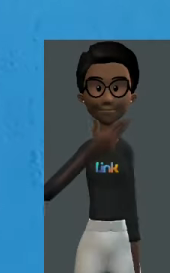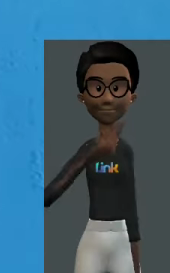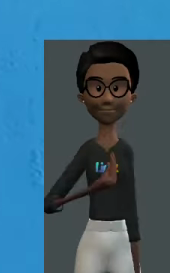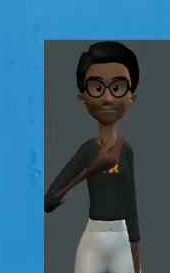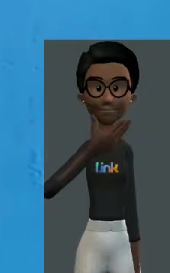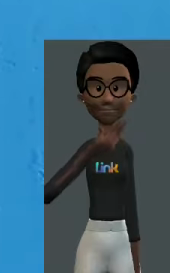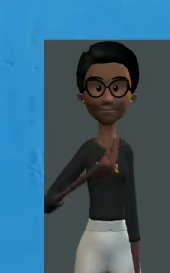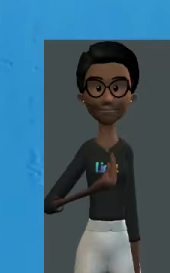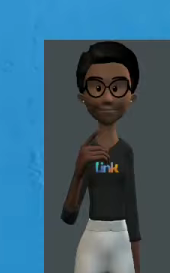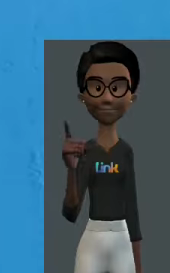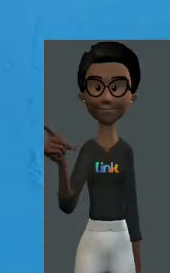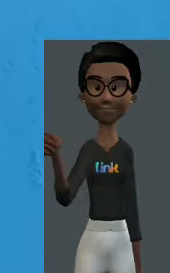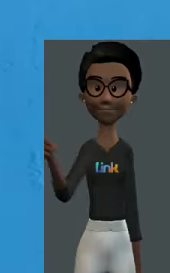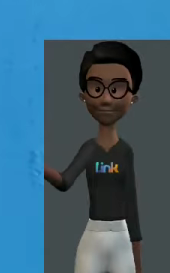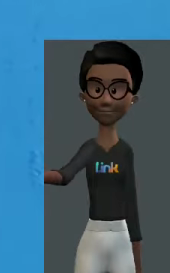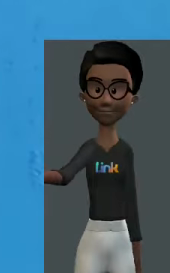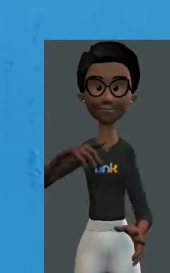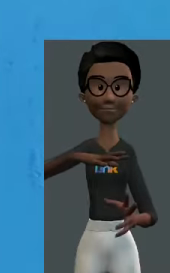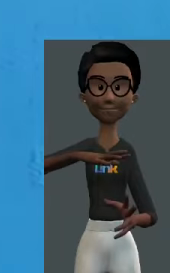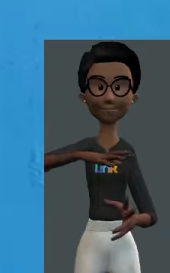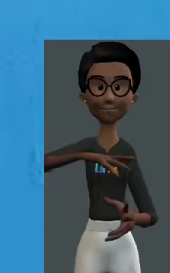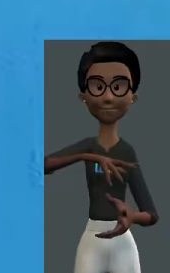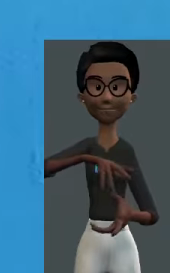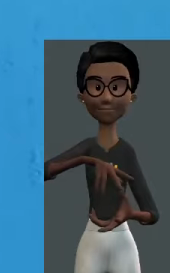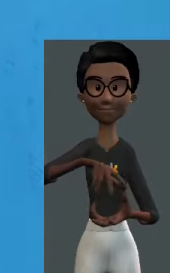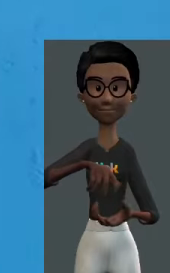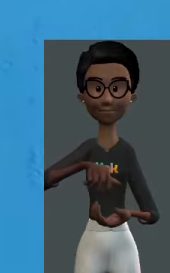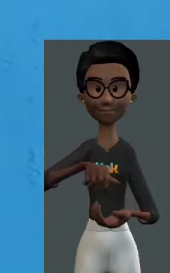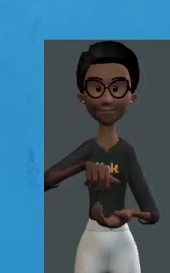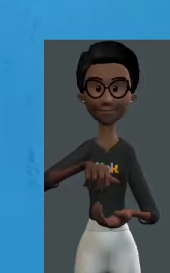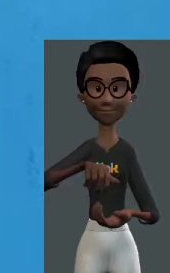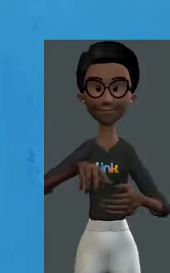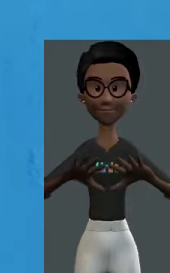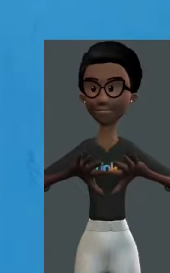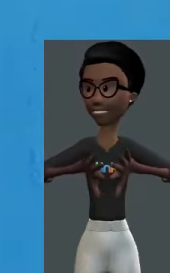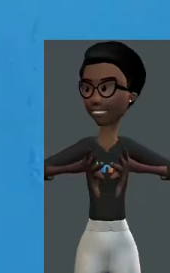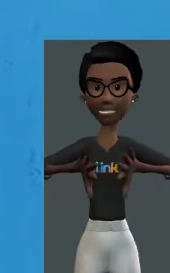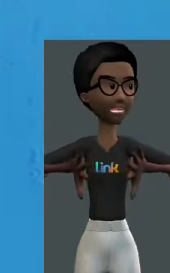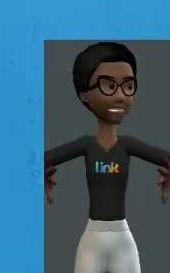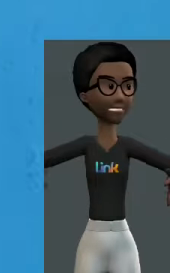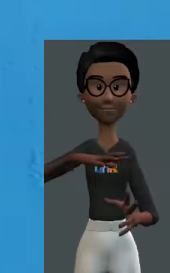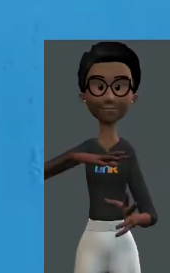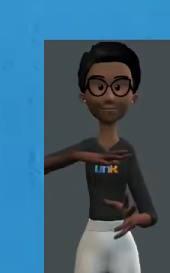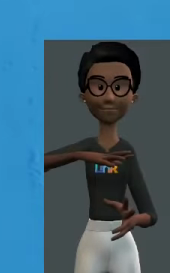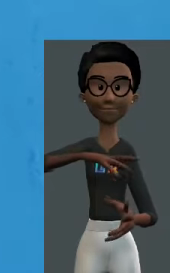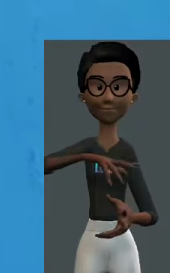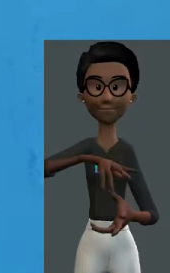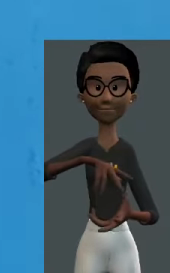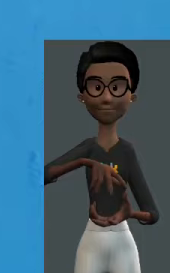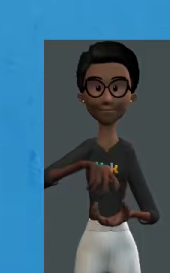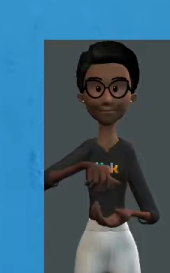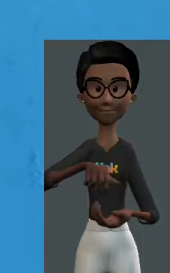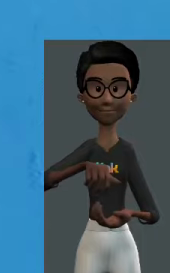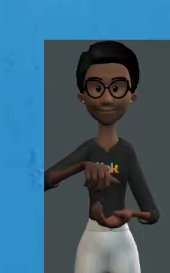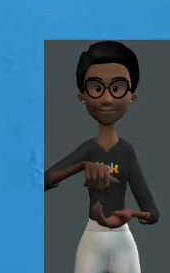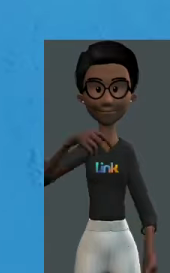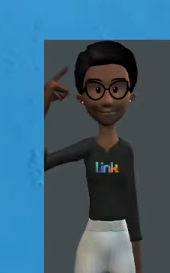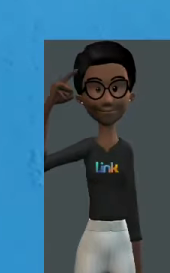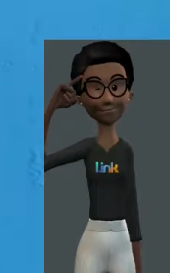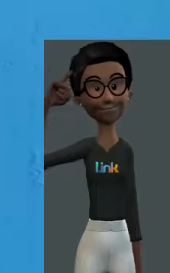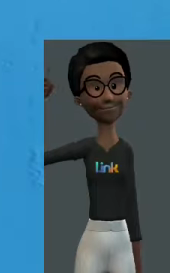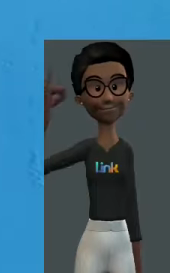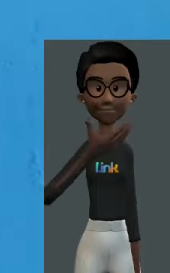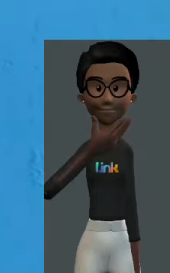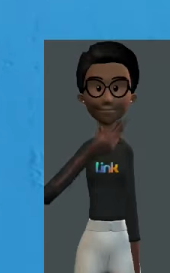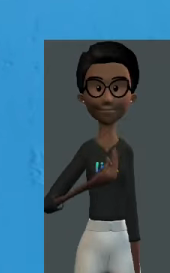porém quando você faz a coisa não sai do jeito que você pensou. Para ele, isso aconteceu porque essa sua ideia